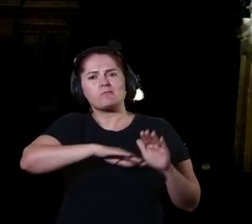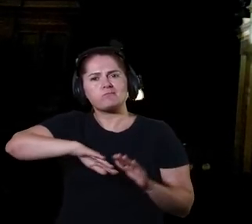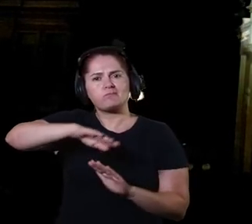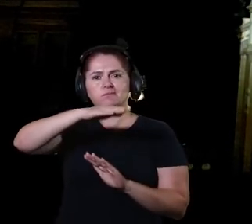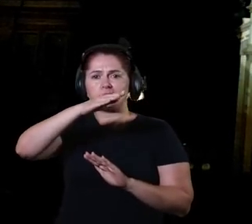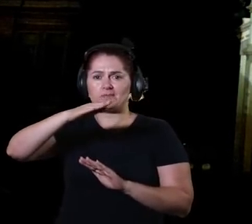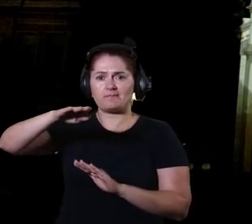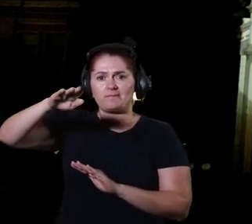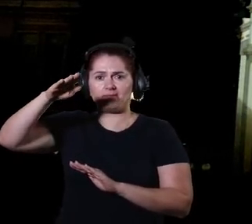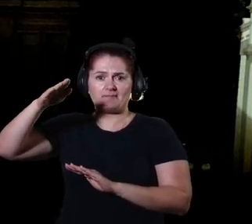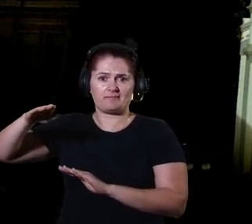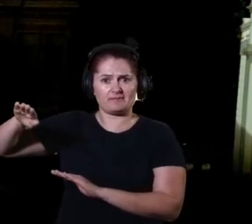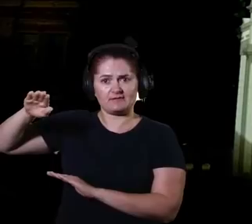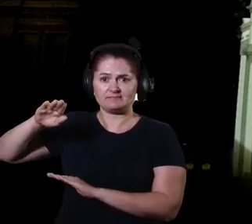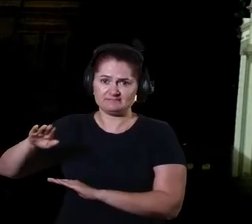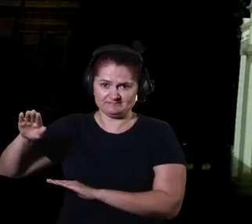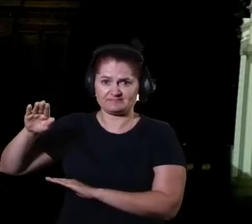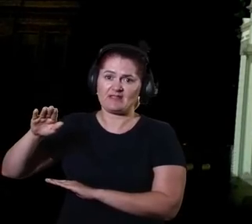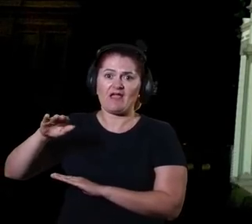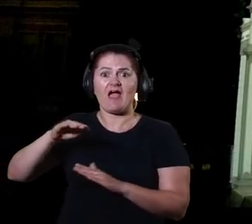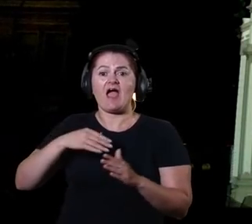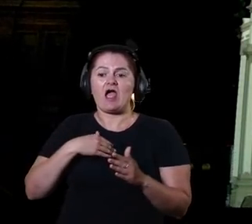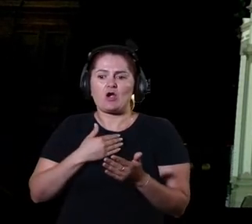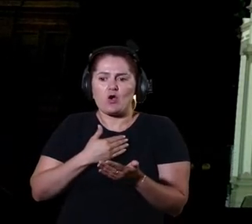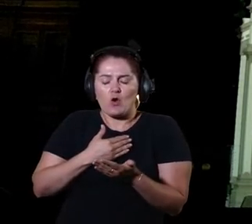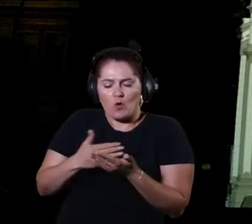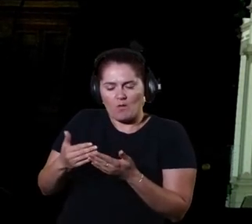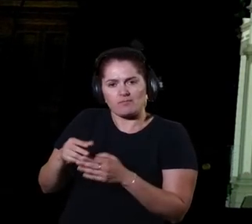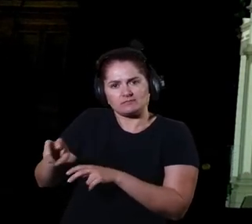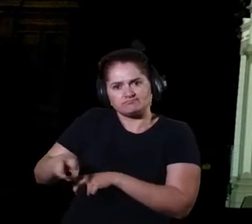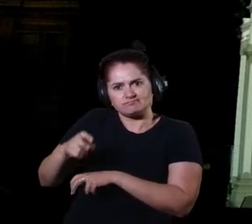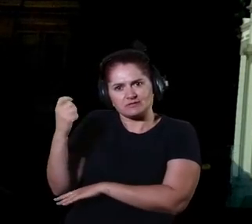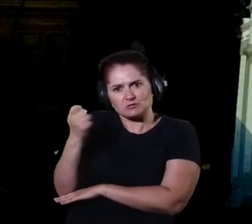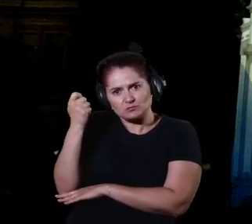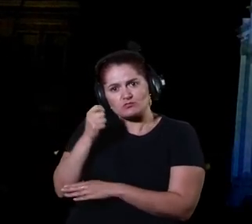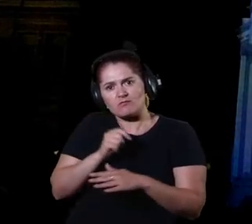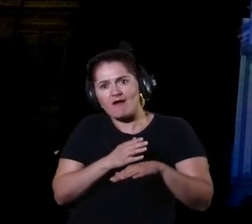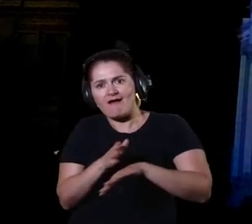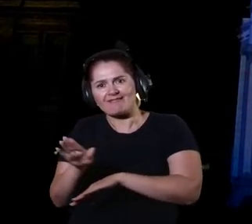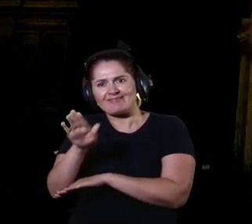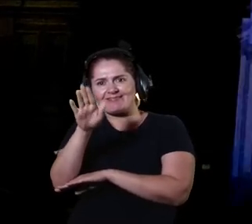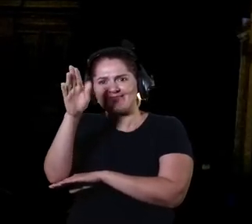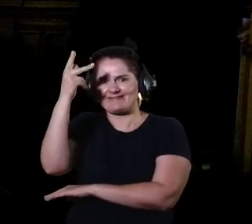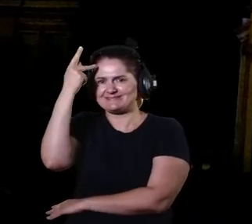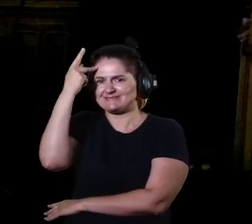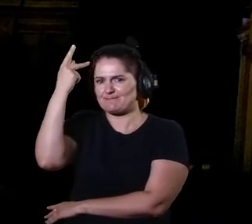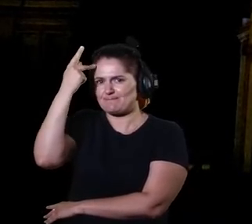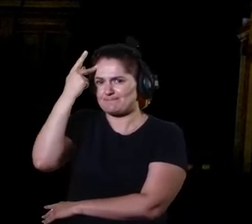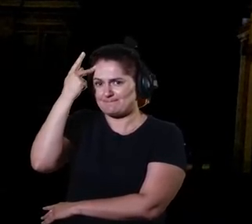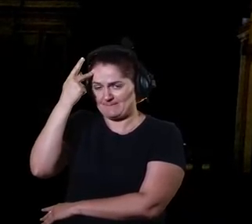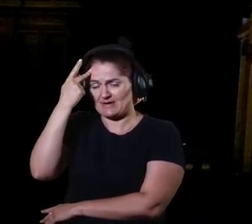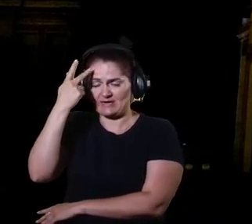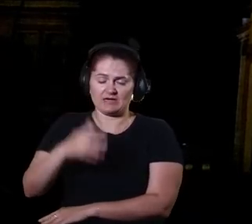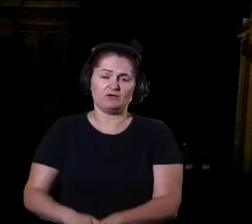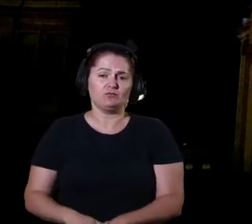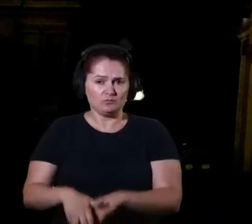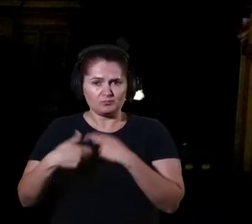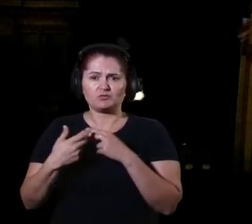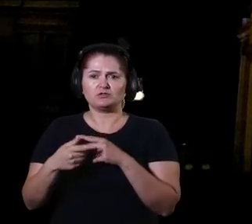o interior paulistano, né, de tantos municípios, de uma formação, cultura étnica muito importante.